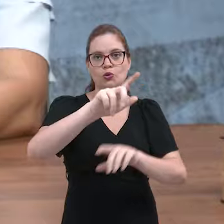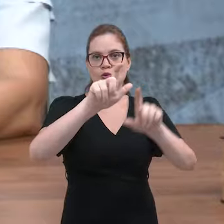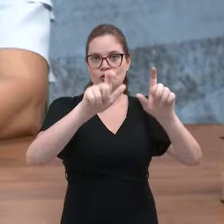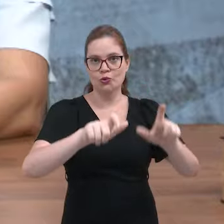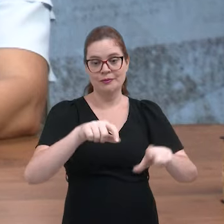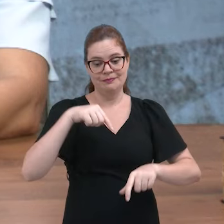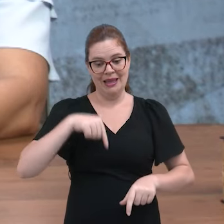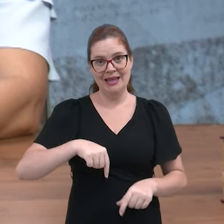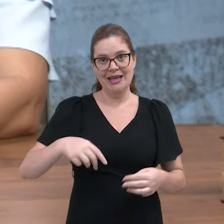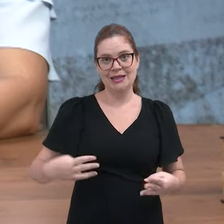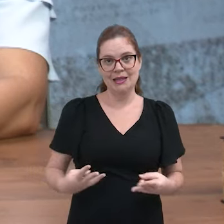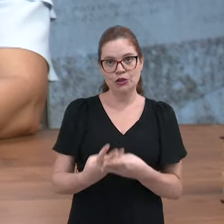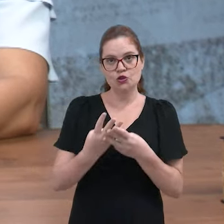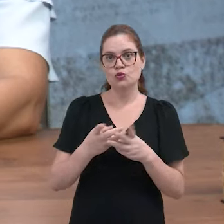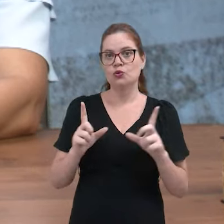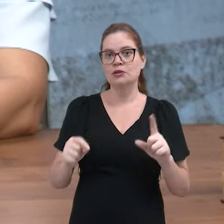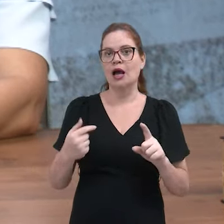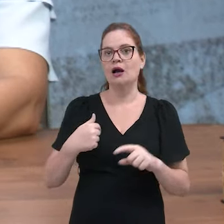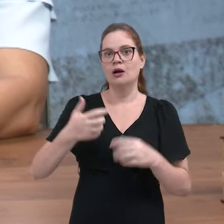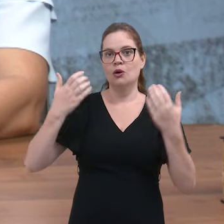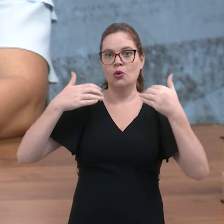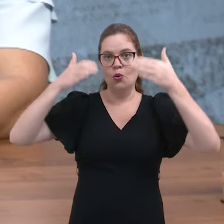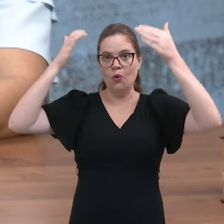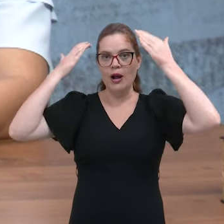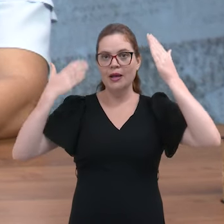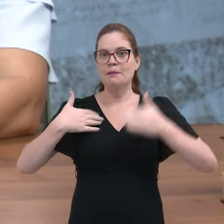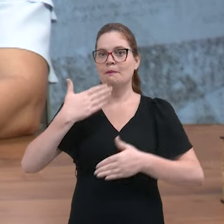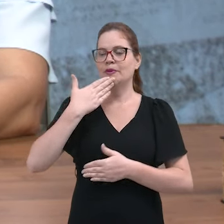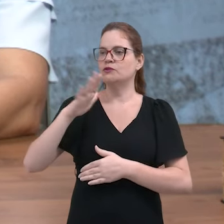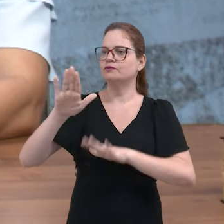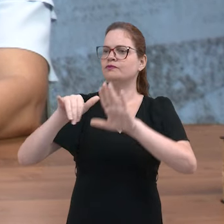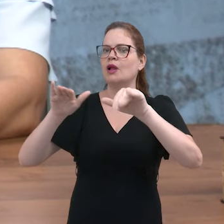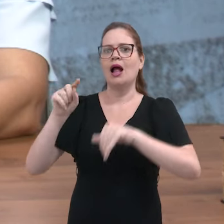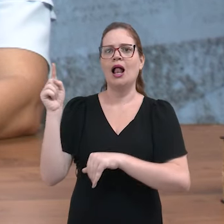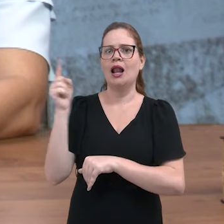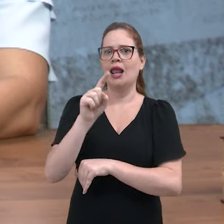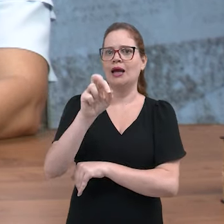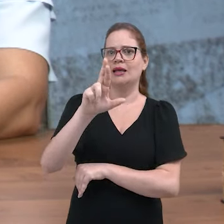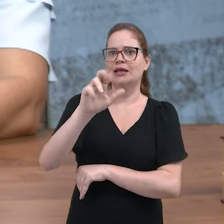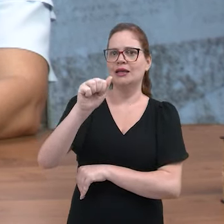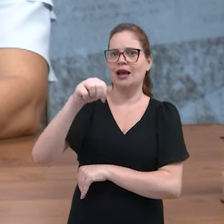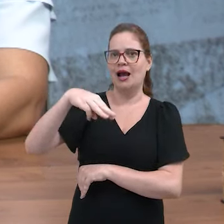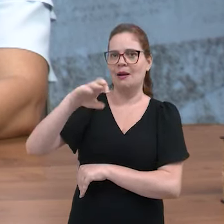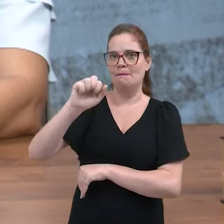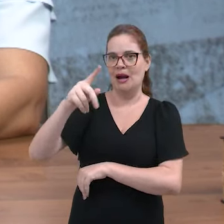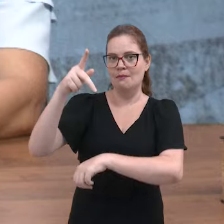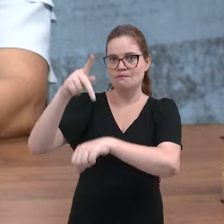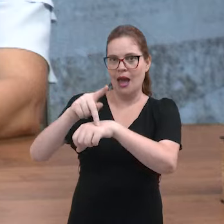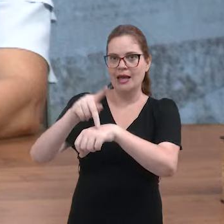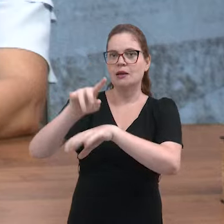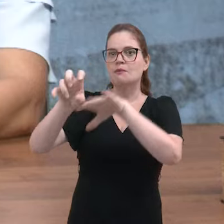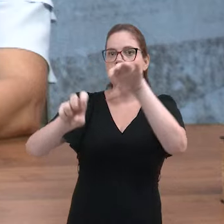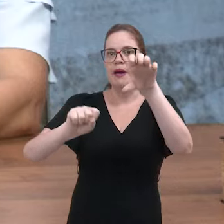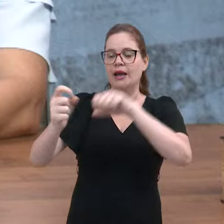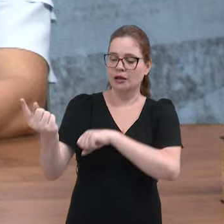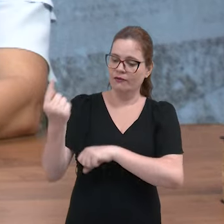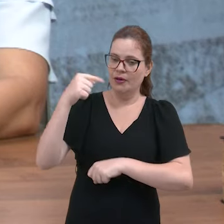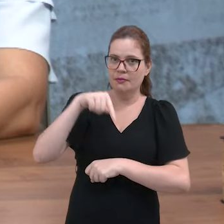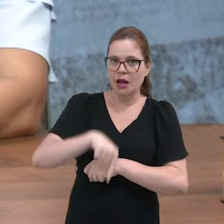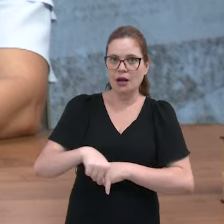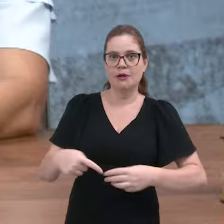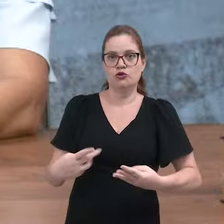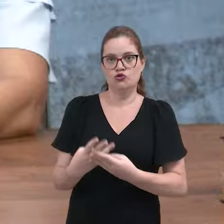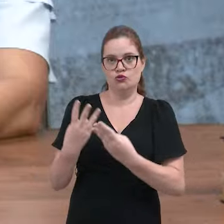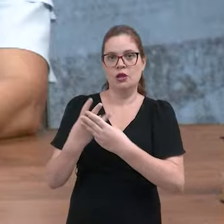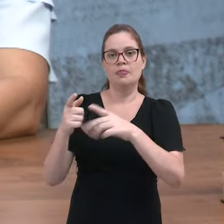sem exceção, trouxessem as pedras de Ramá e a sua madeira com que Baasa edificara.